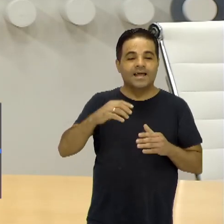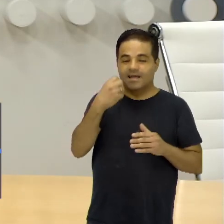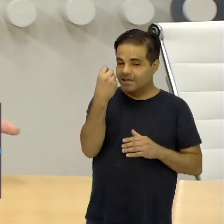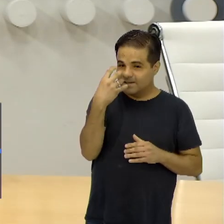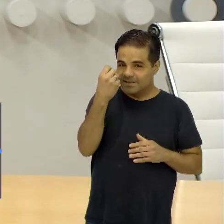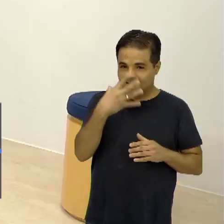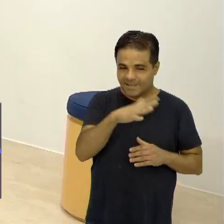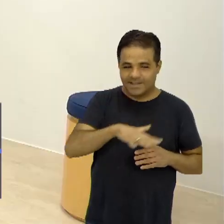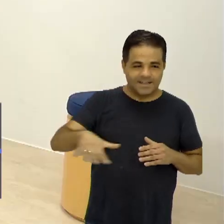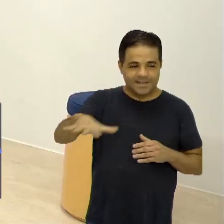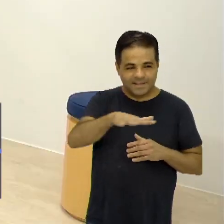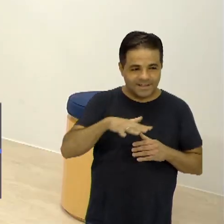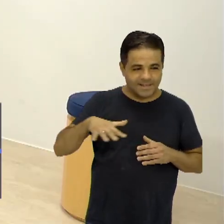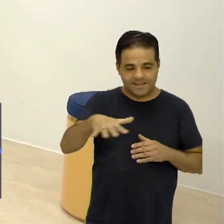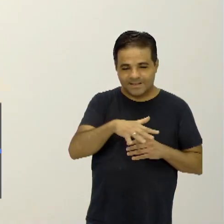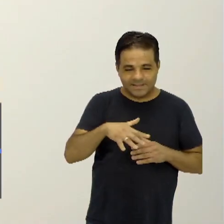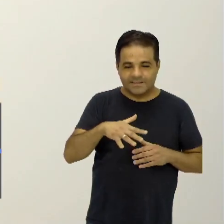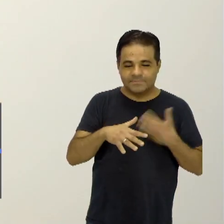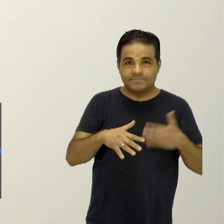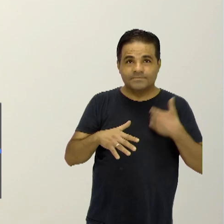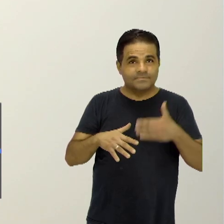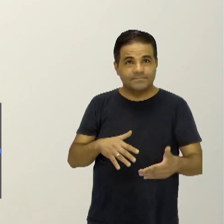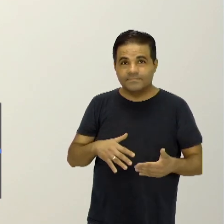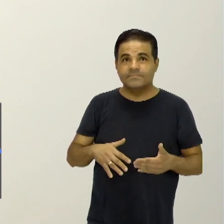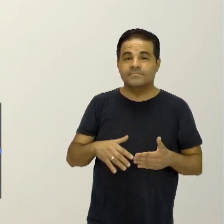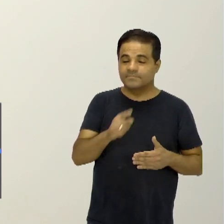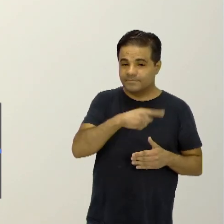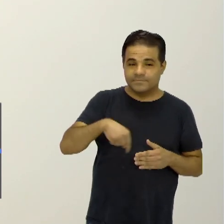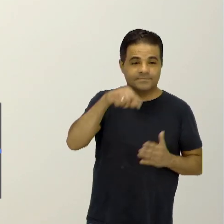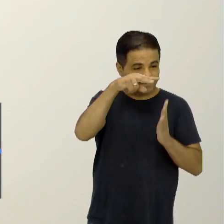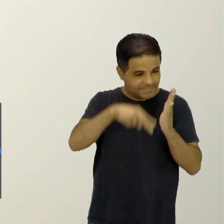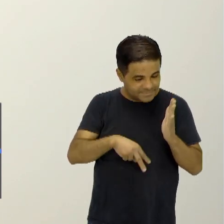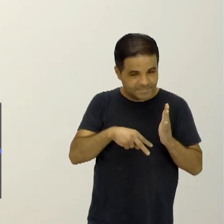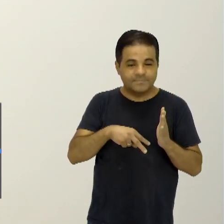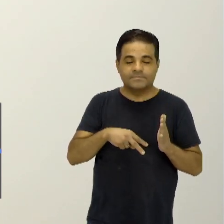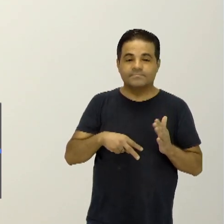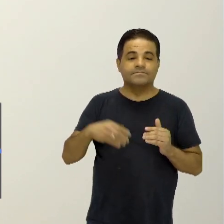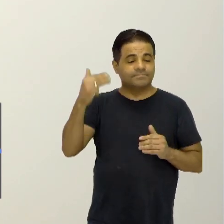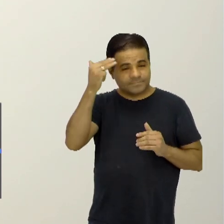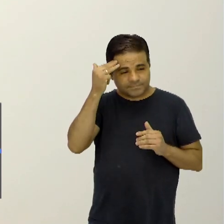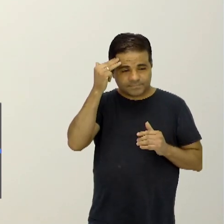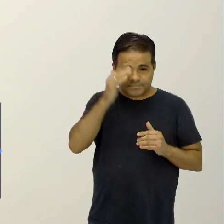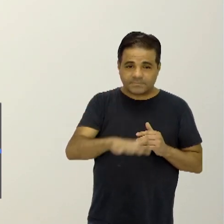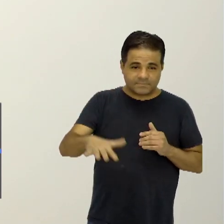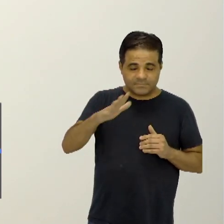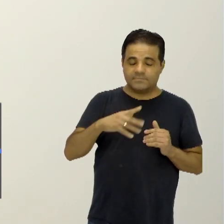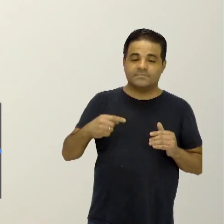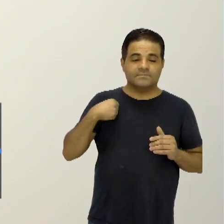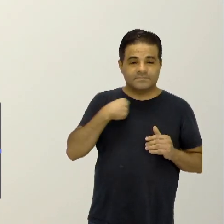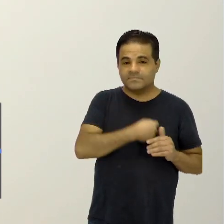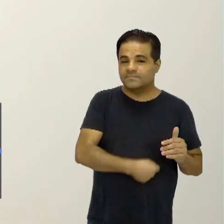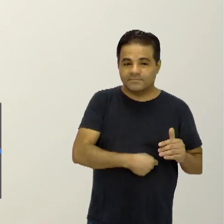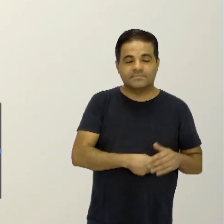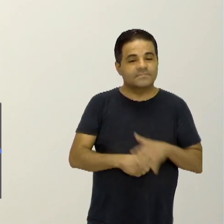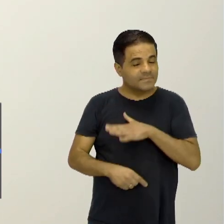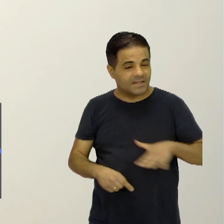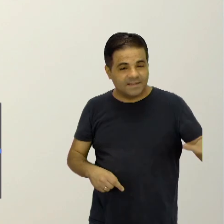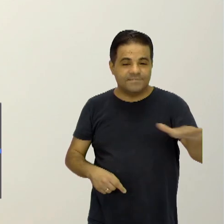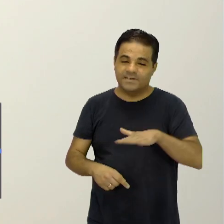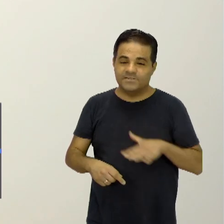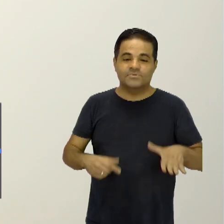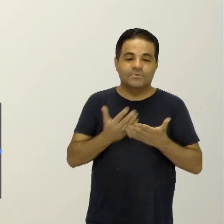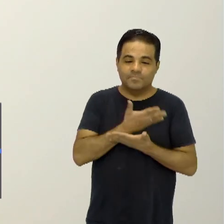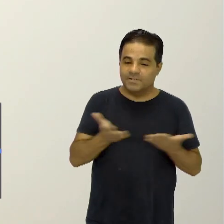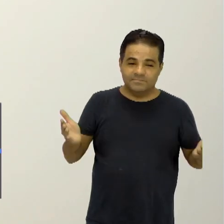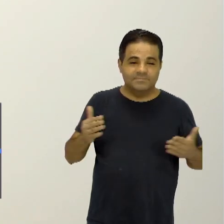países aleatórios. Dá essa impressão. E para quem tá lendo, né, até a nossa mente ela vai, China, aí vai aqui, Brasil, tô aqui, aí